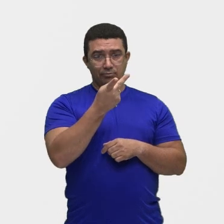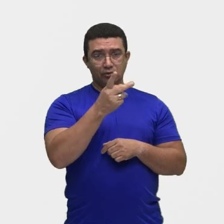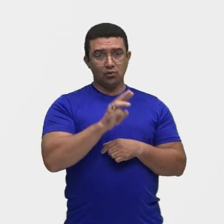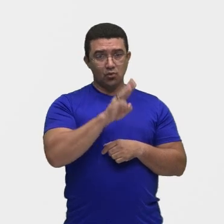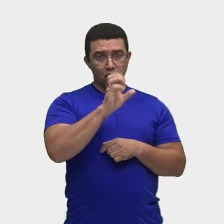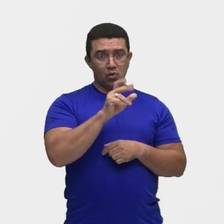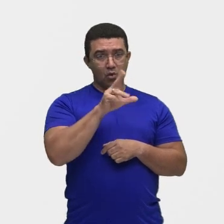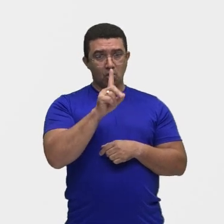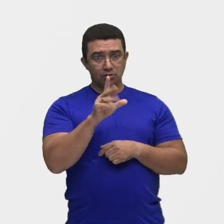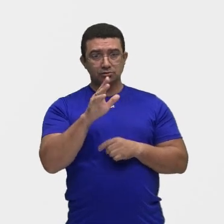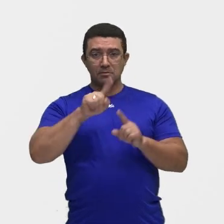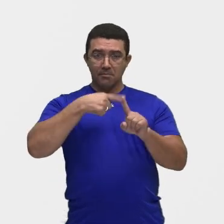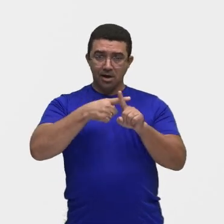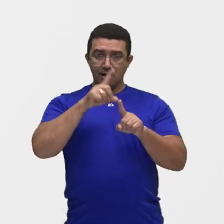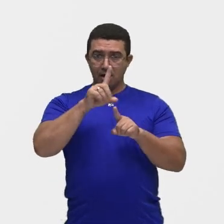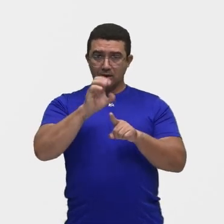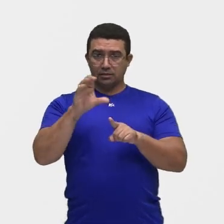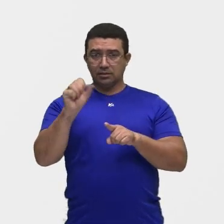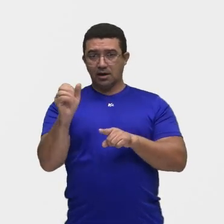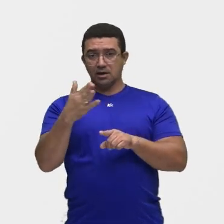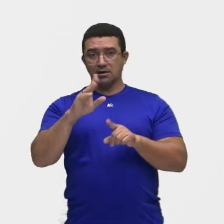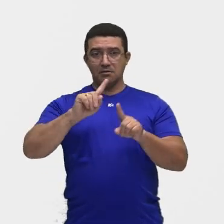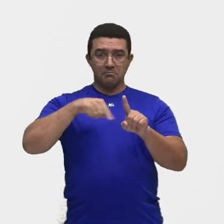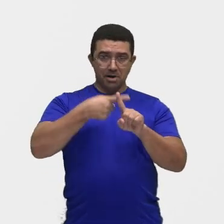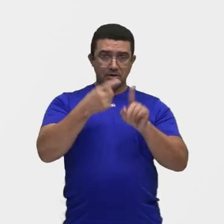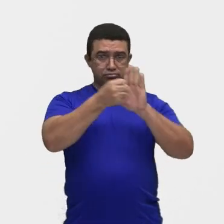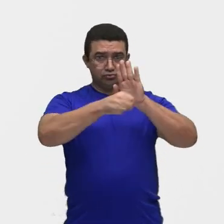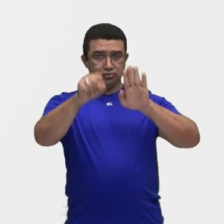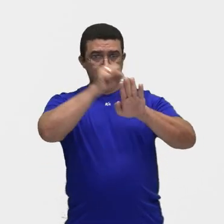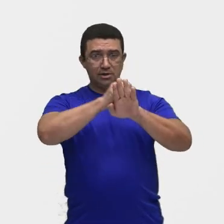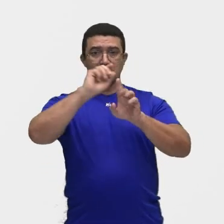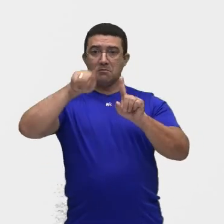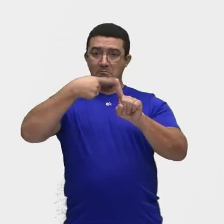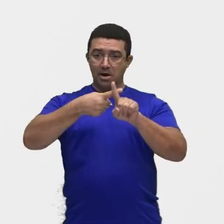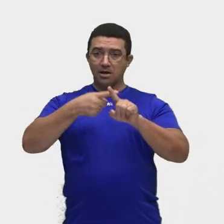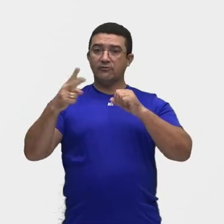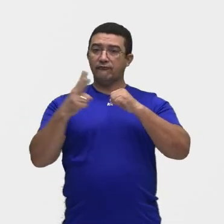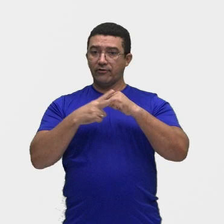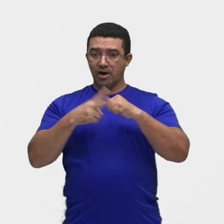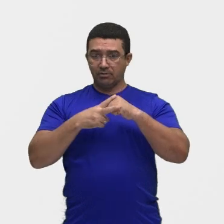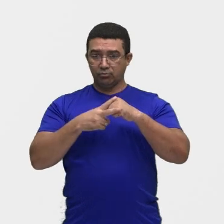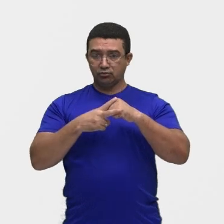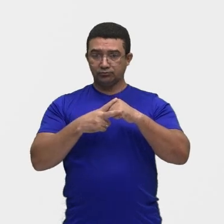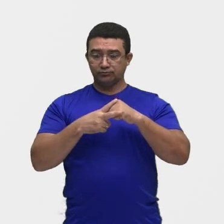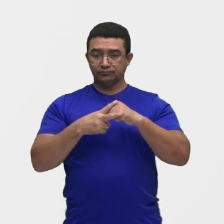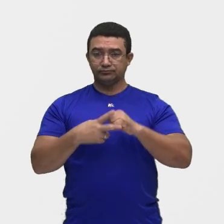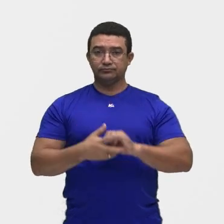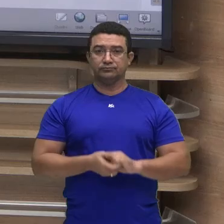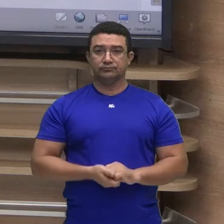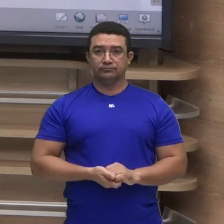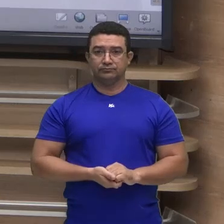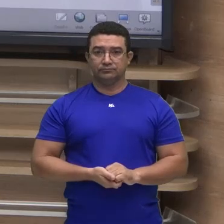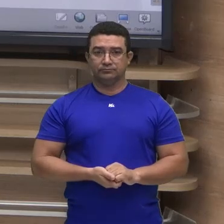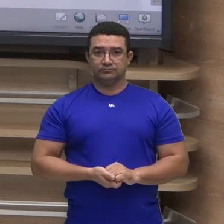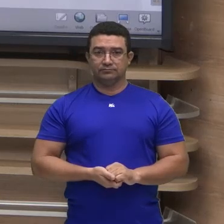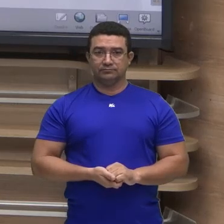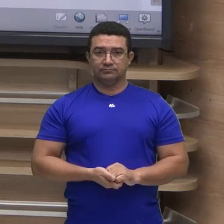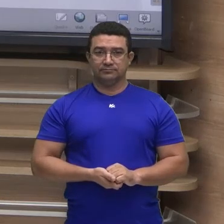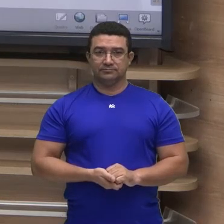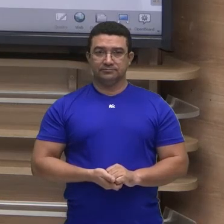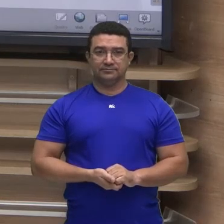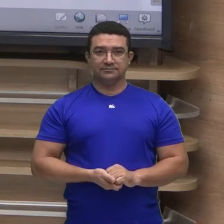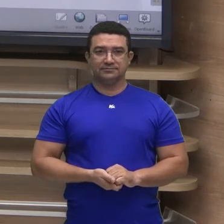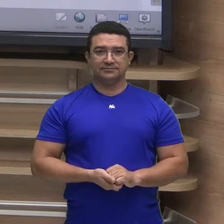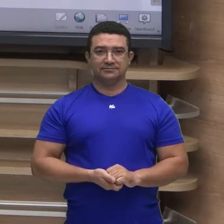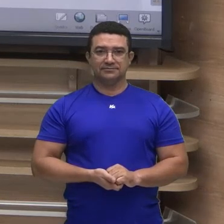word, das, subject e fechando com verb. Vocês vão sonhar